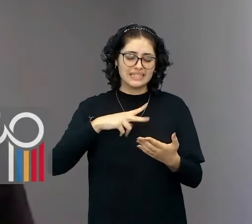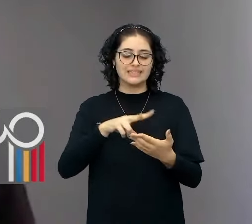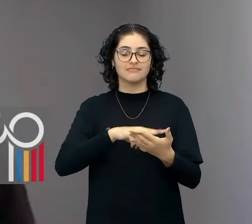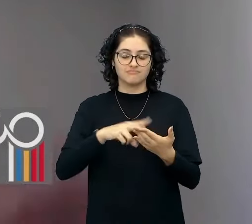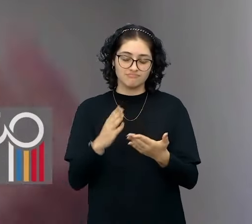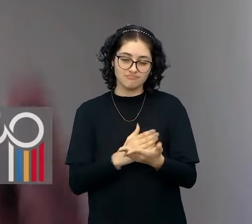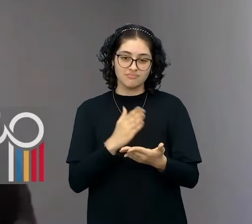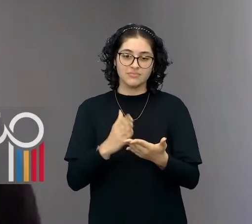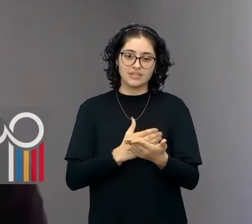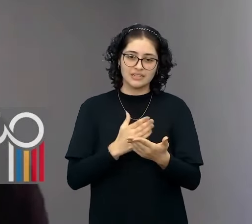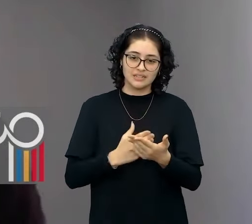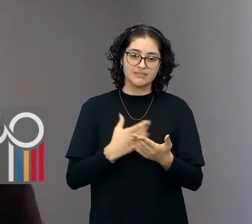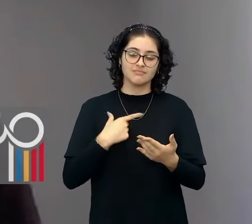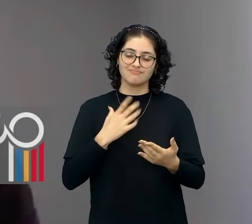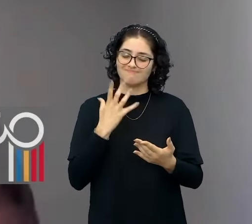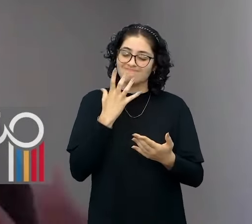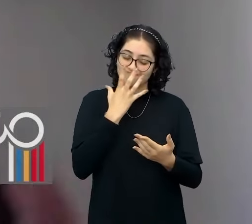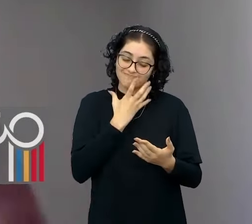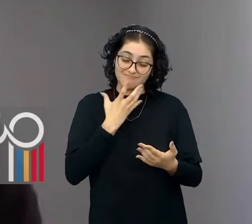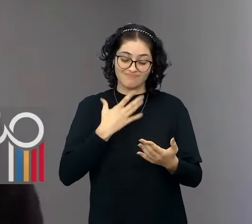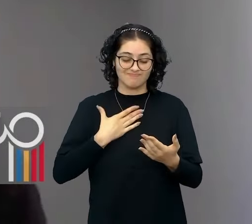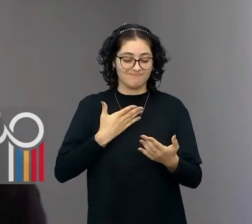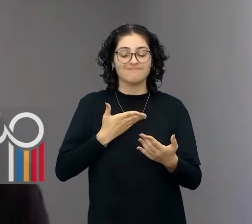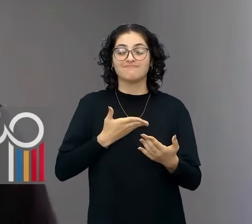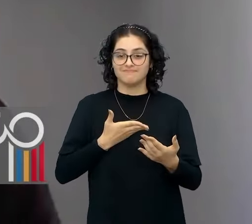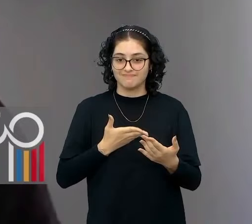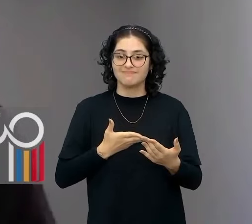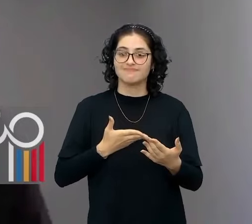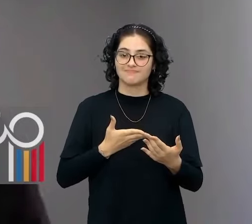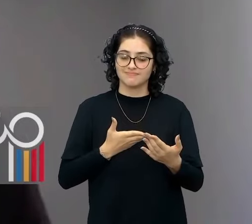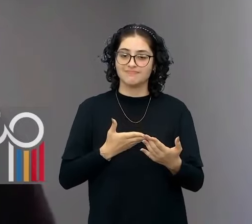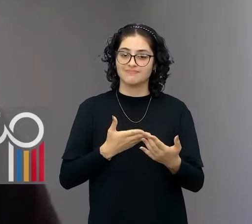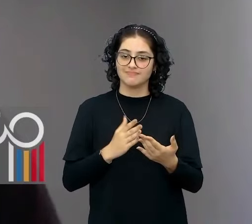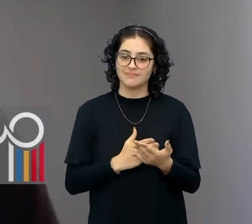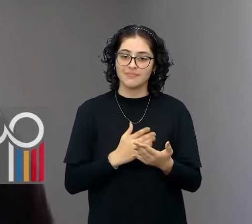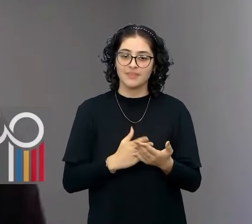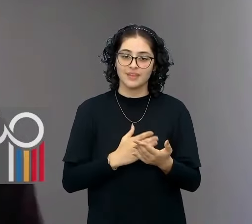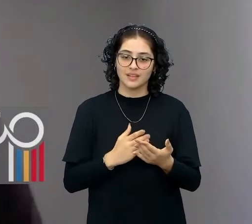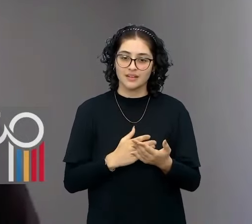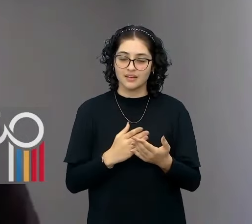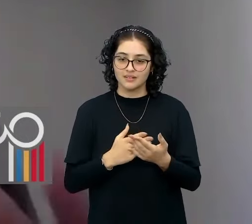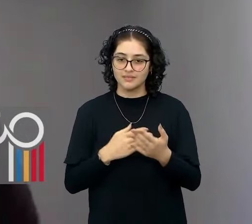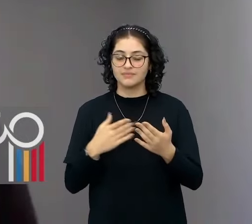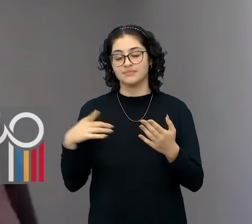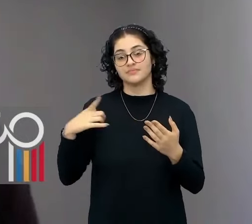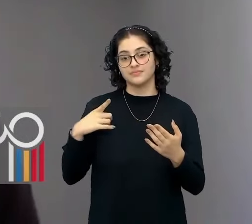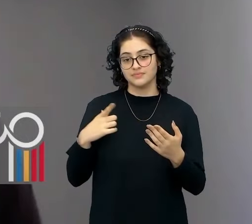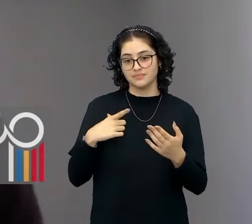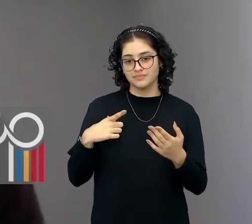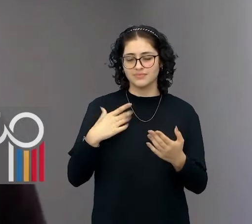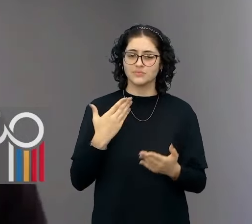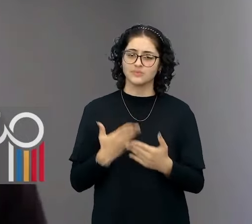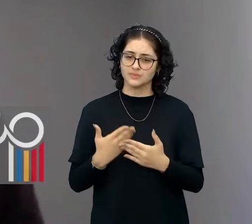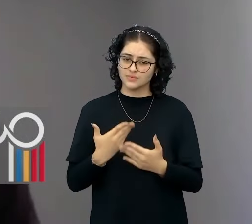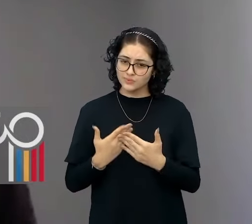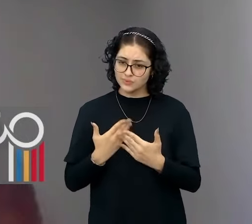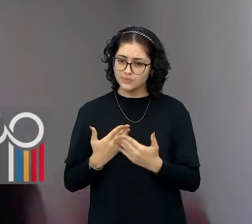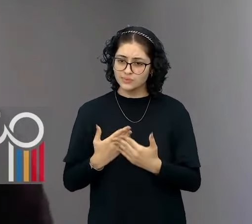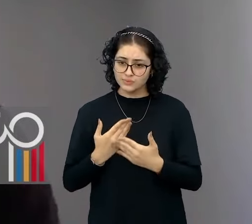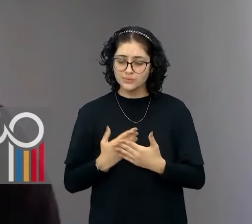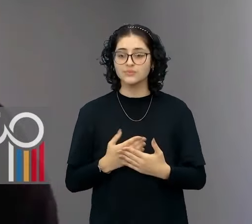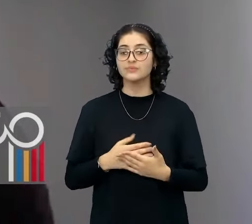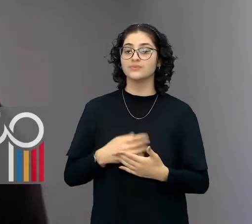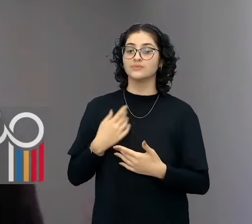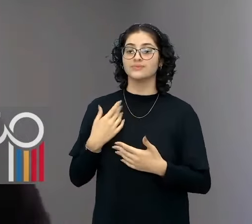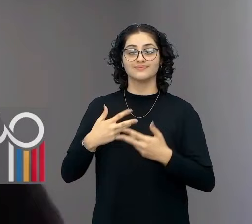Eu tenho de paixão, né? Eu gosto muito dos livros que a rede teve, né? Que a gente estuda por eles, né? Apesar que hoje